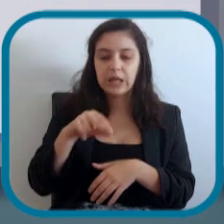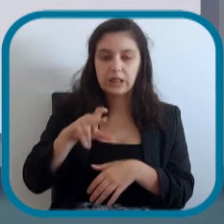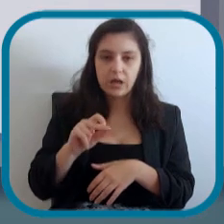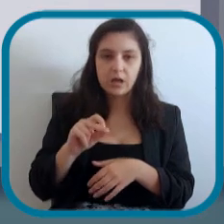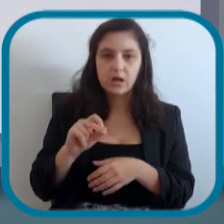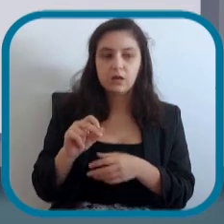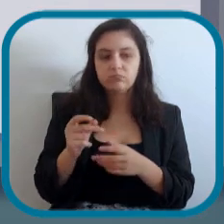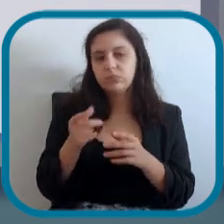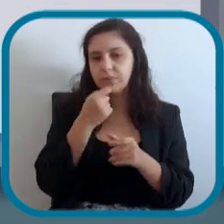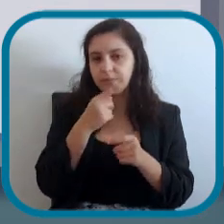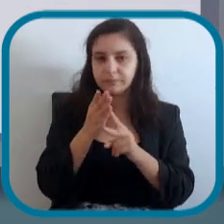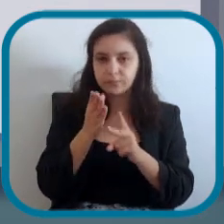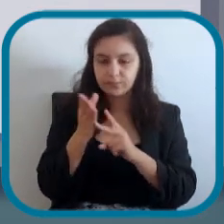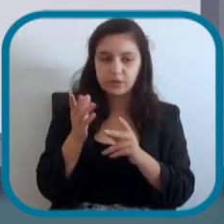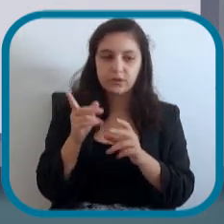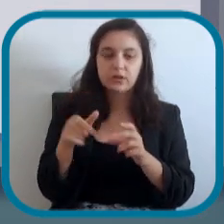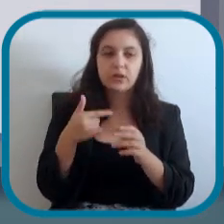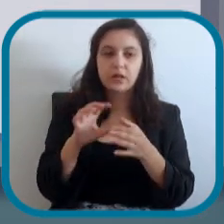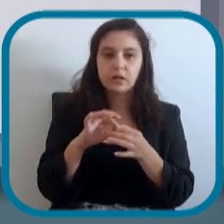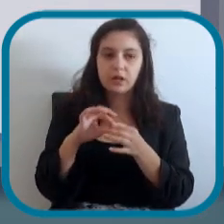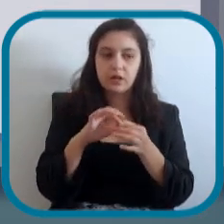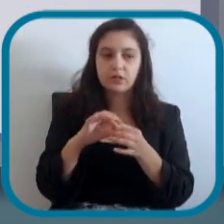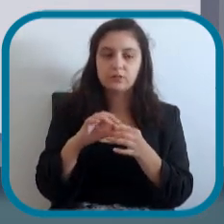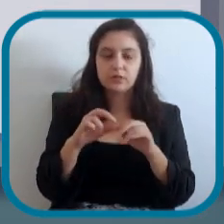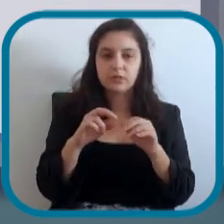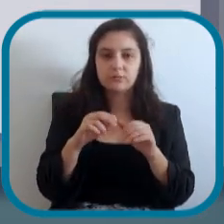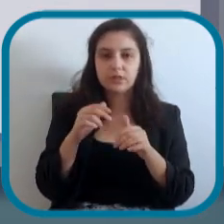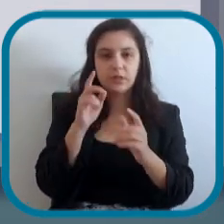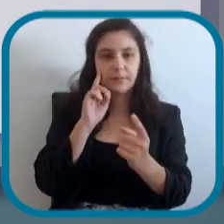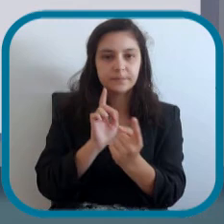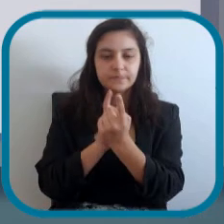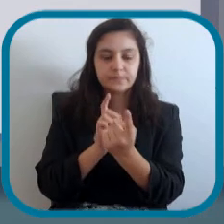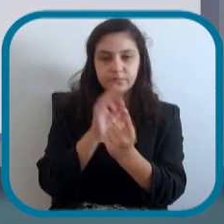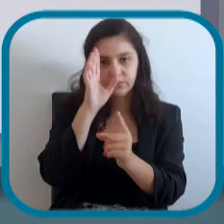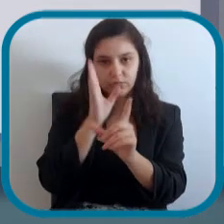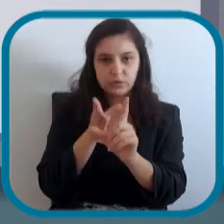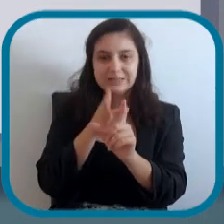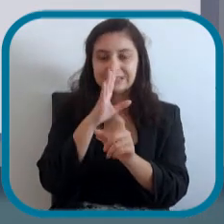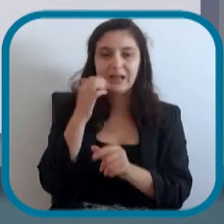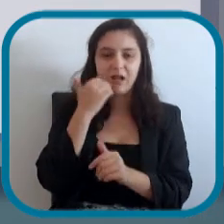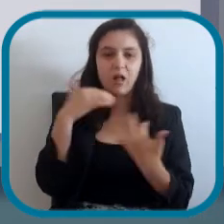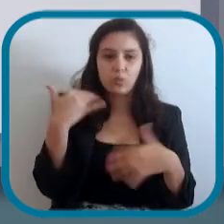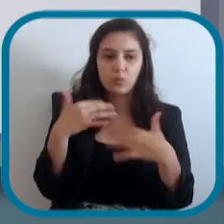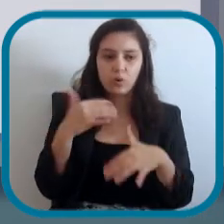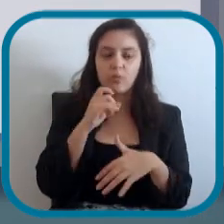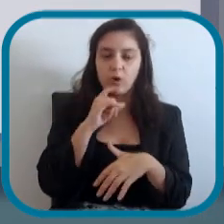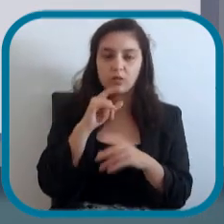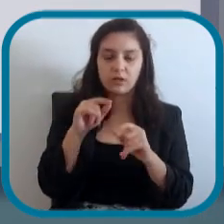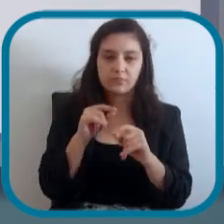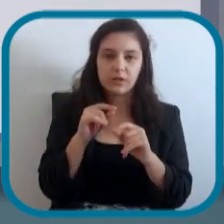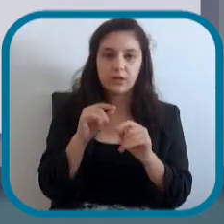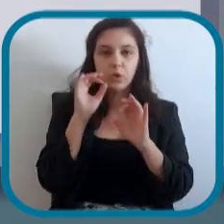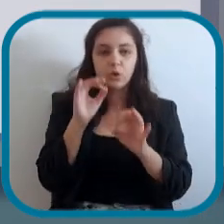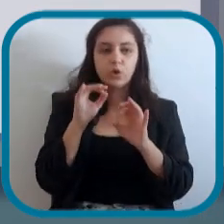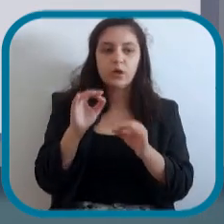ou paroxetina, aliado a sessões de psicoterapia com um psicólogo. Em casos muito graves de